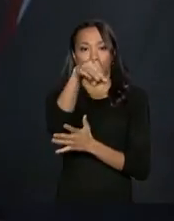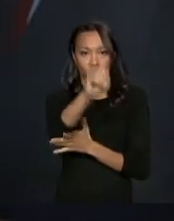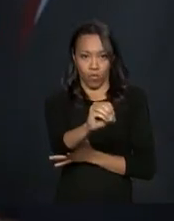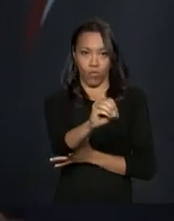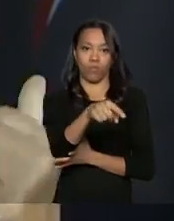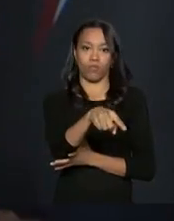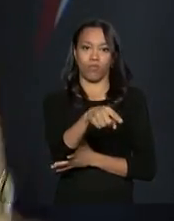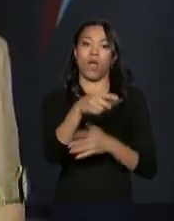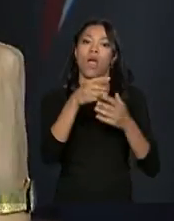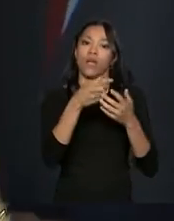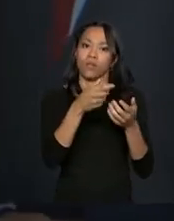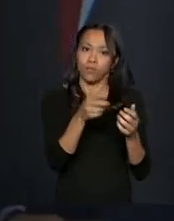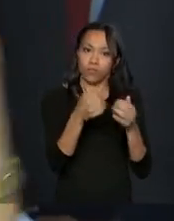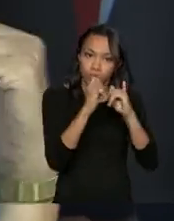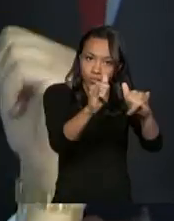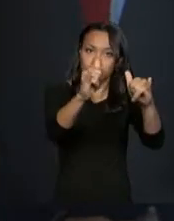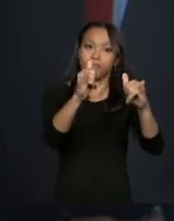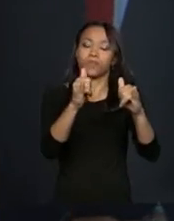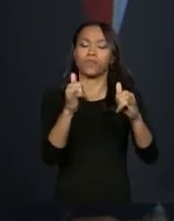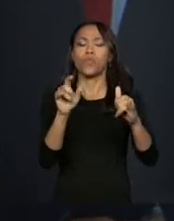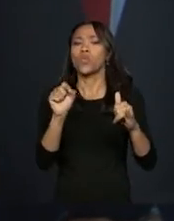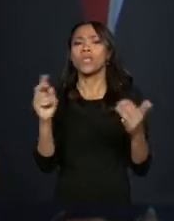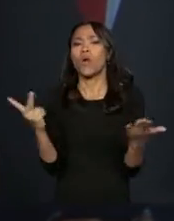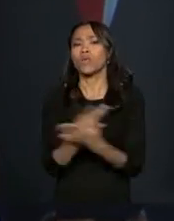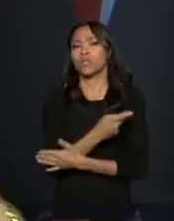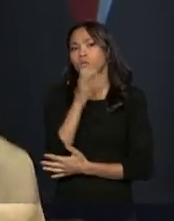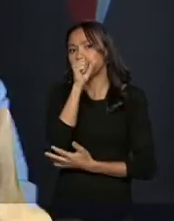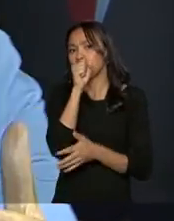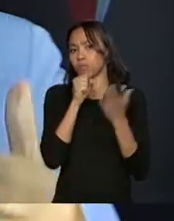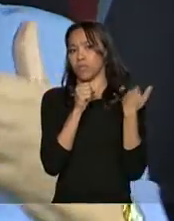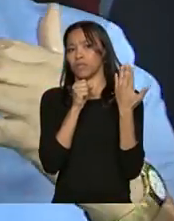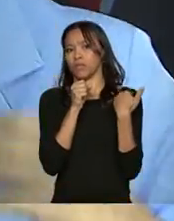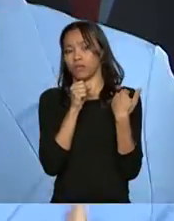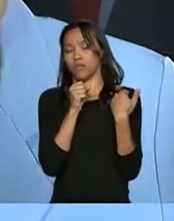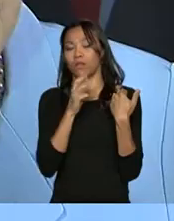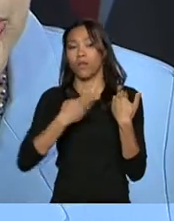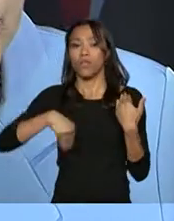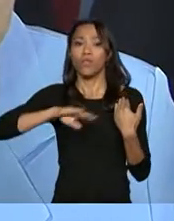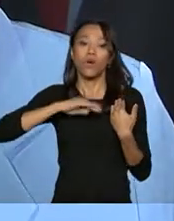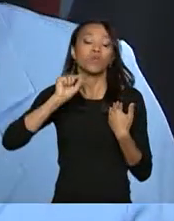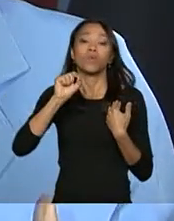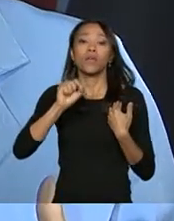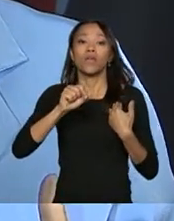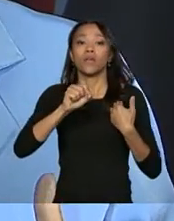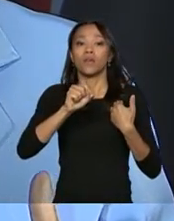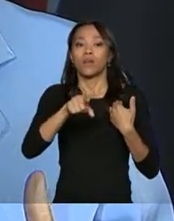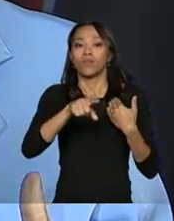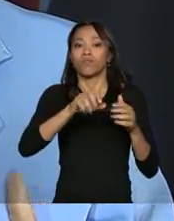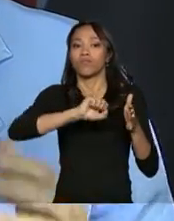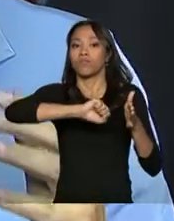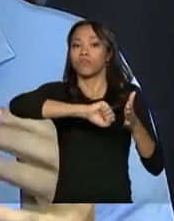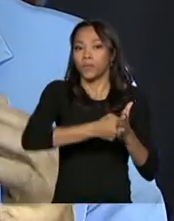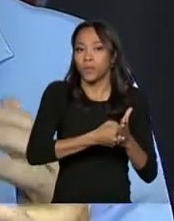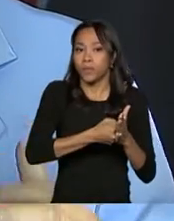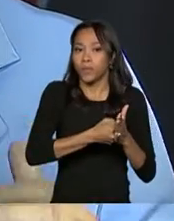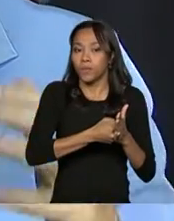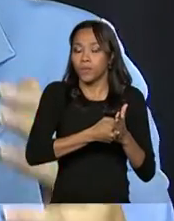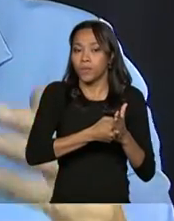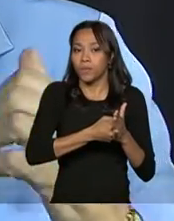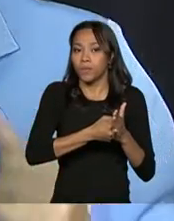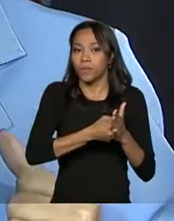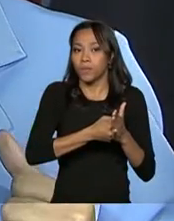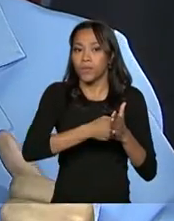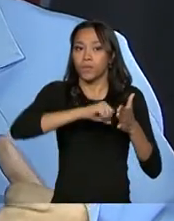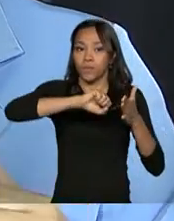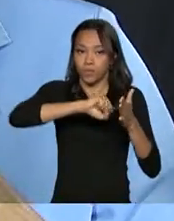vai acontecer? Aliás, já aconteceu nesse sábado passado. Nós desligamos as hidrelétricas. Aliás, desculpa,